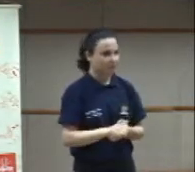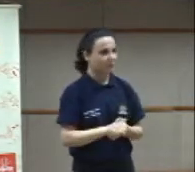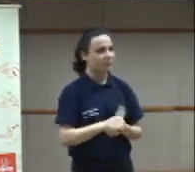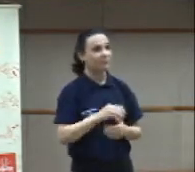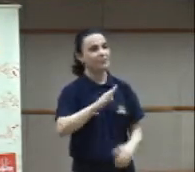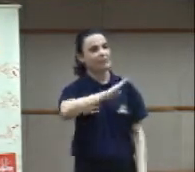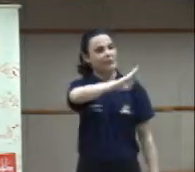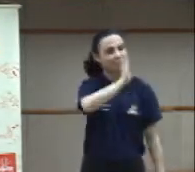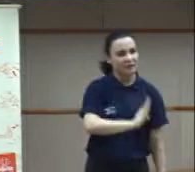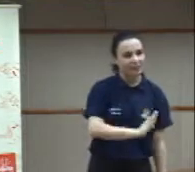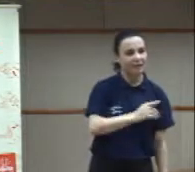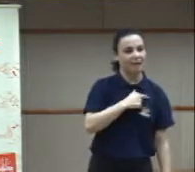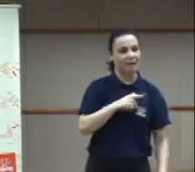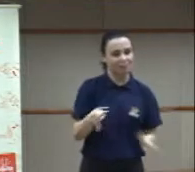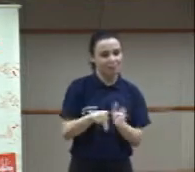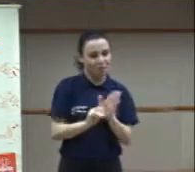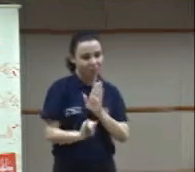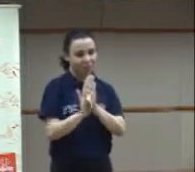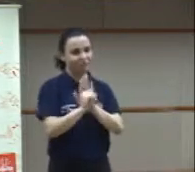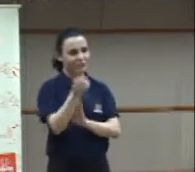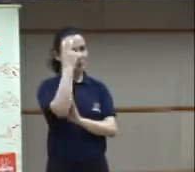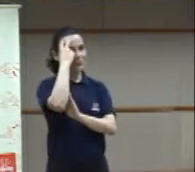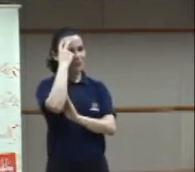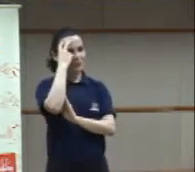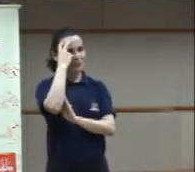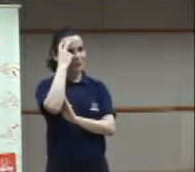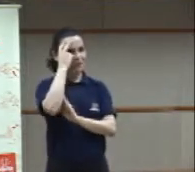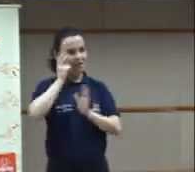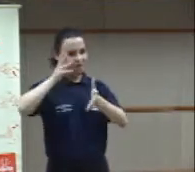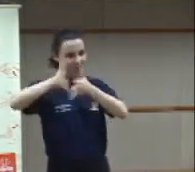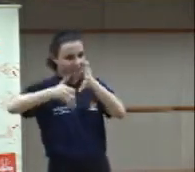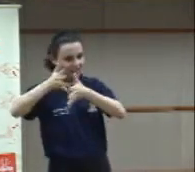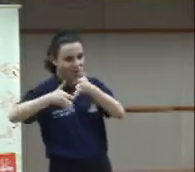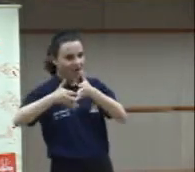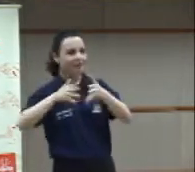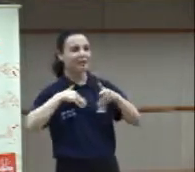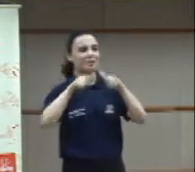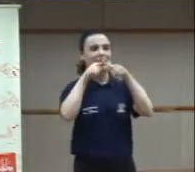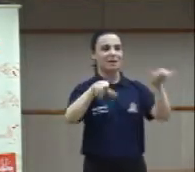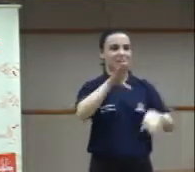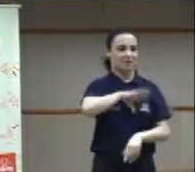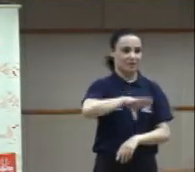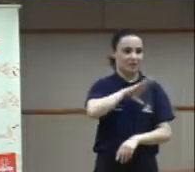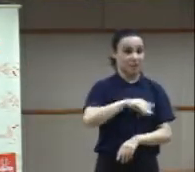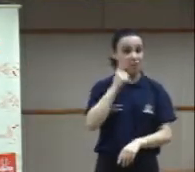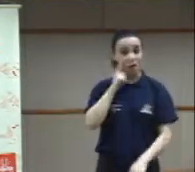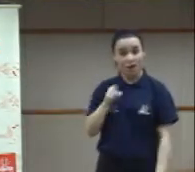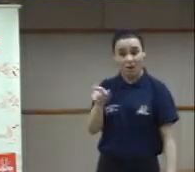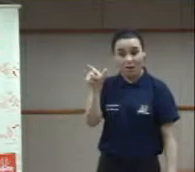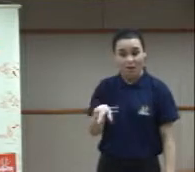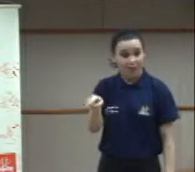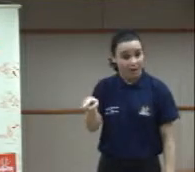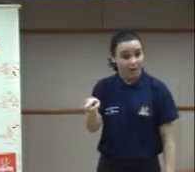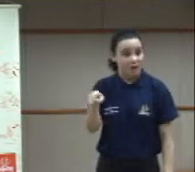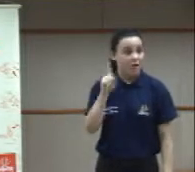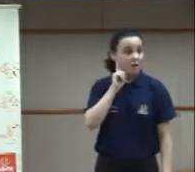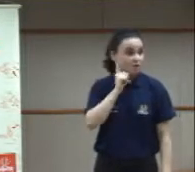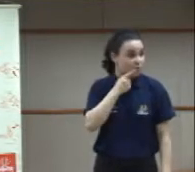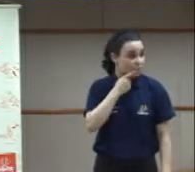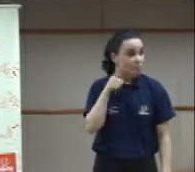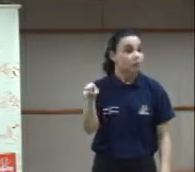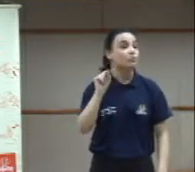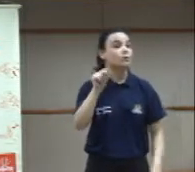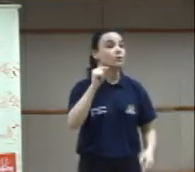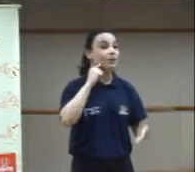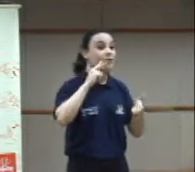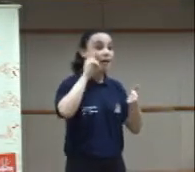o português escrito e lido. Né? Mas ele não interpretar o texto que eu quero me